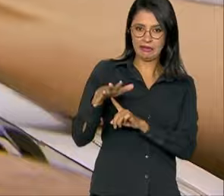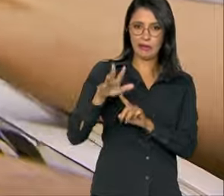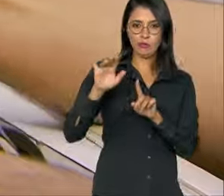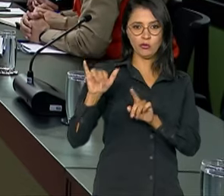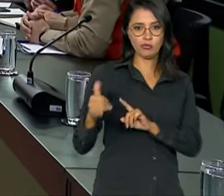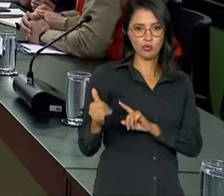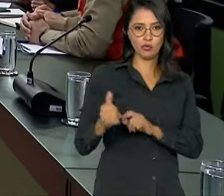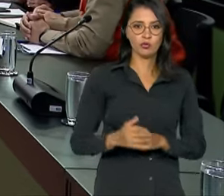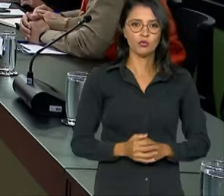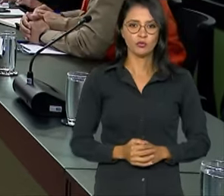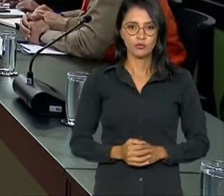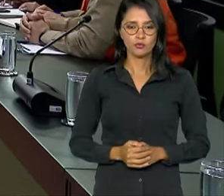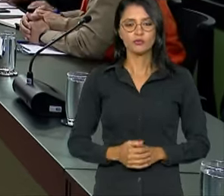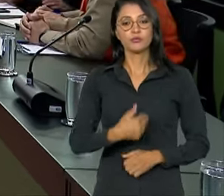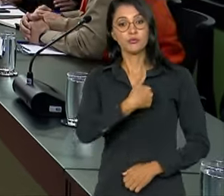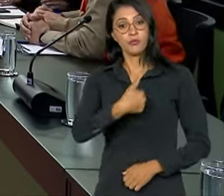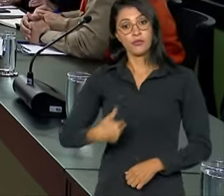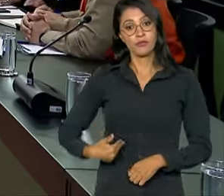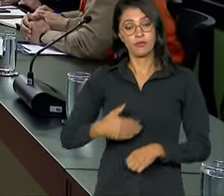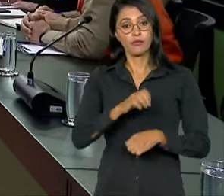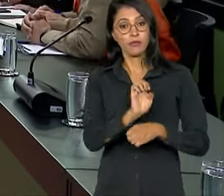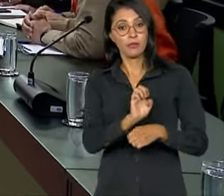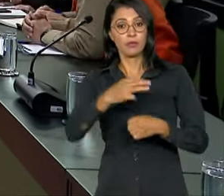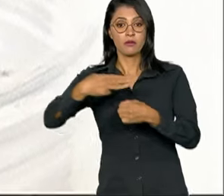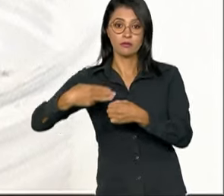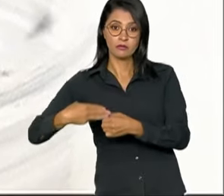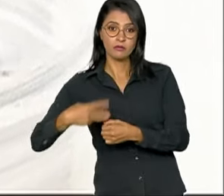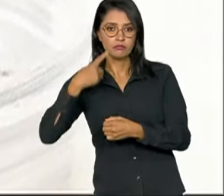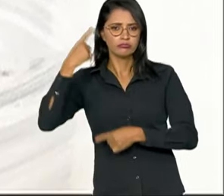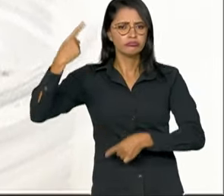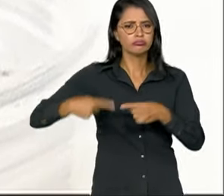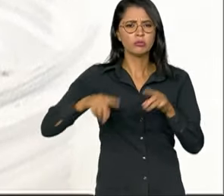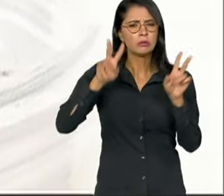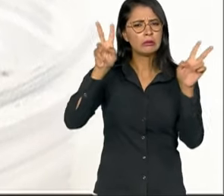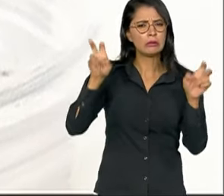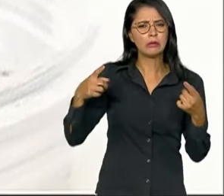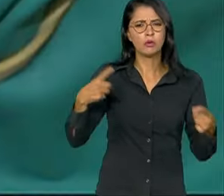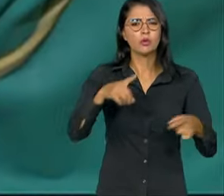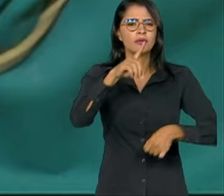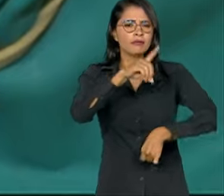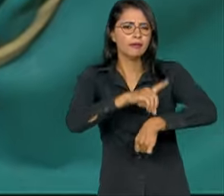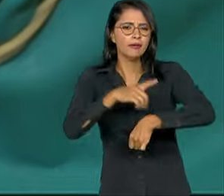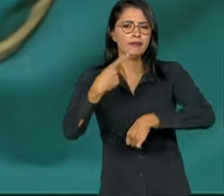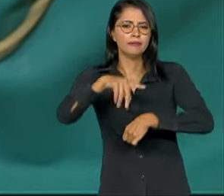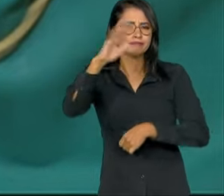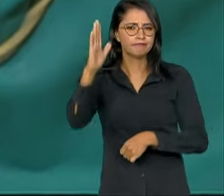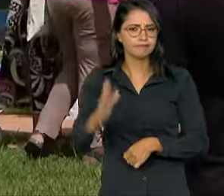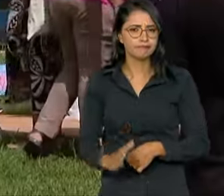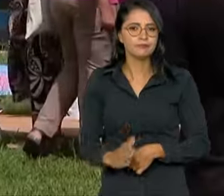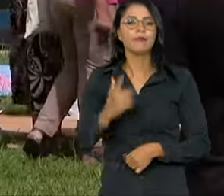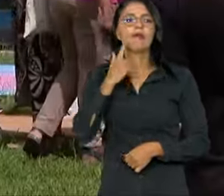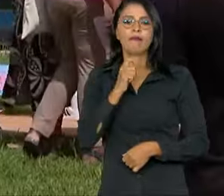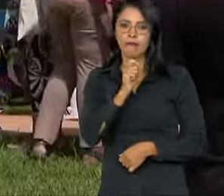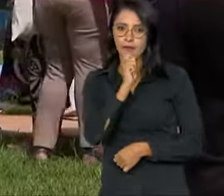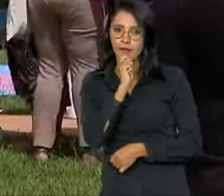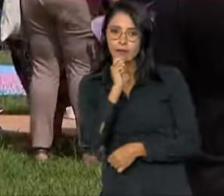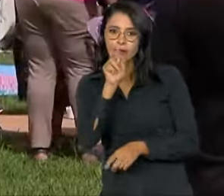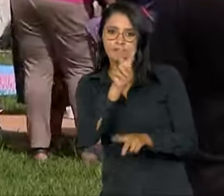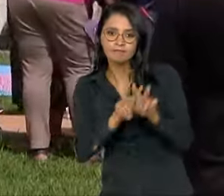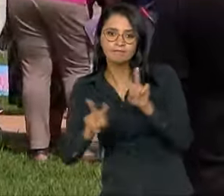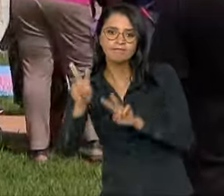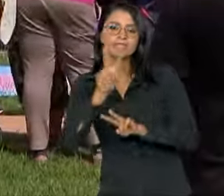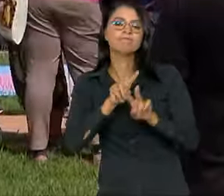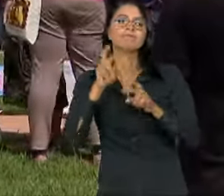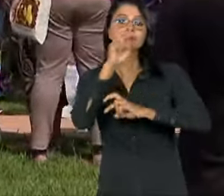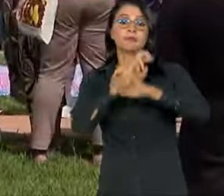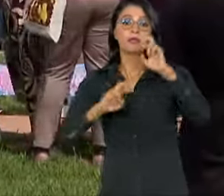juros. Governo, estados e municípios discutem como combater a dengue no país. E ainda,